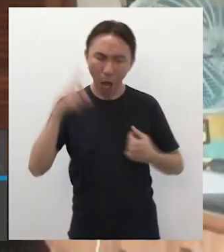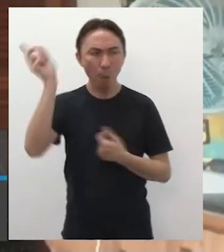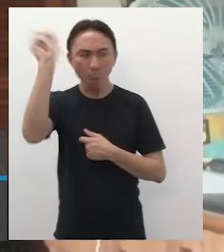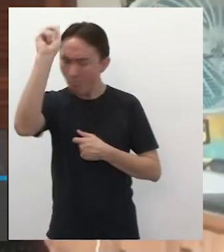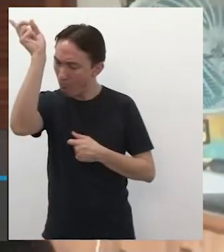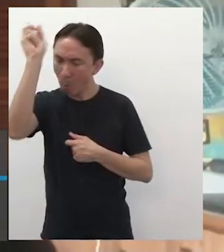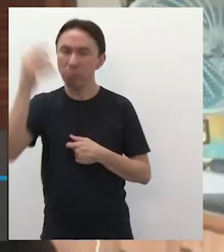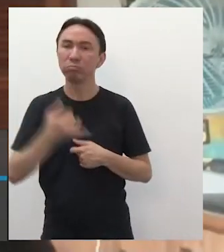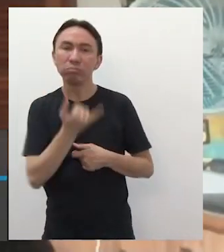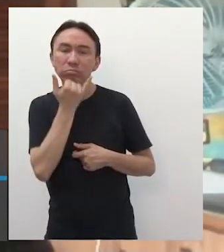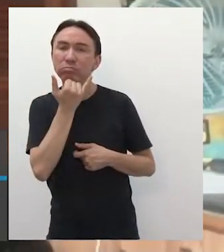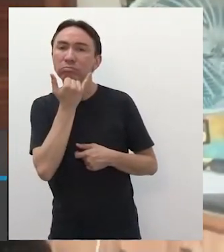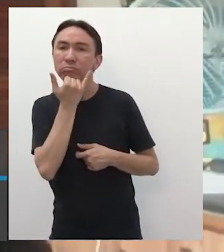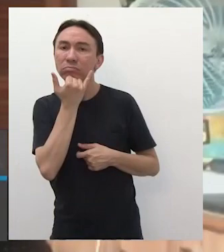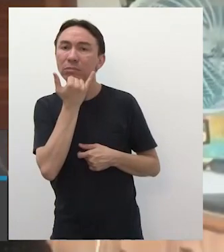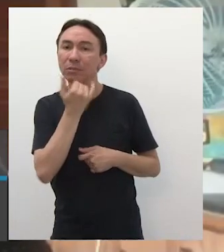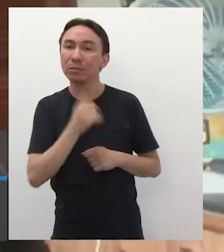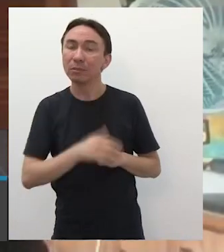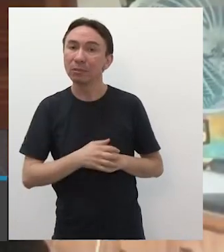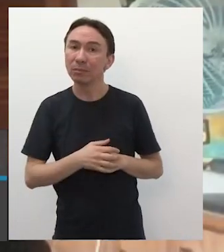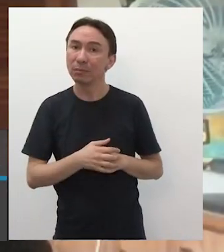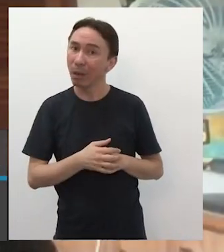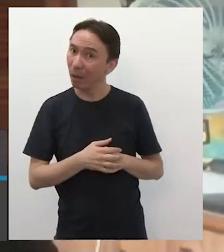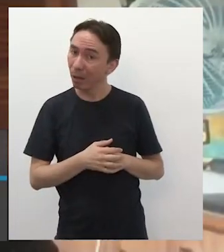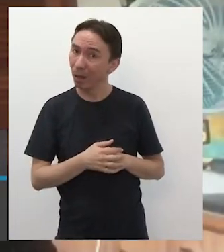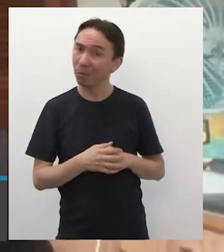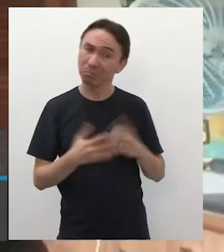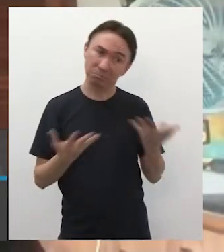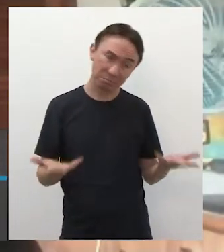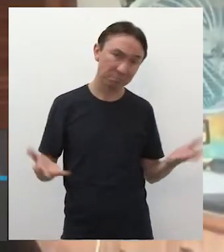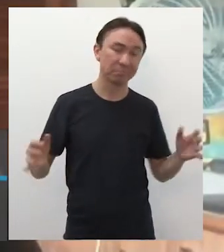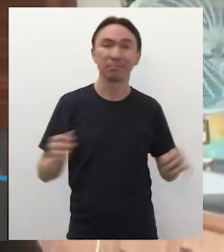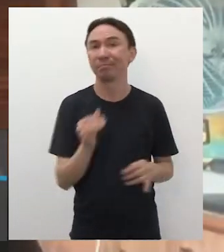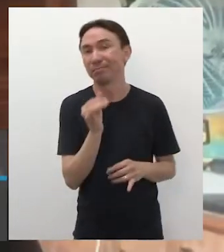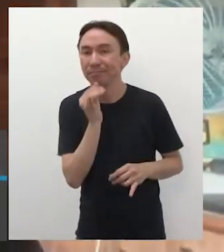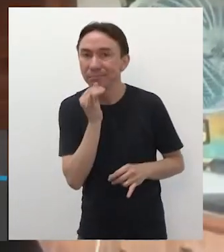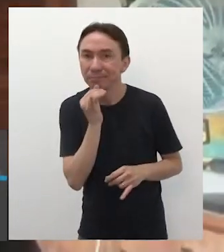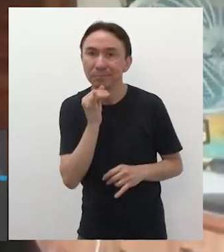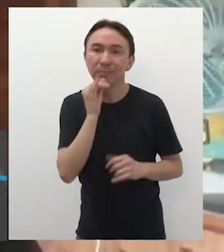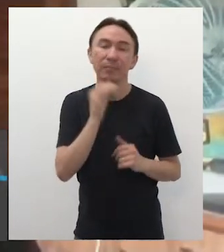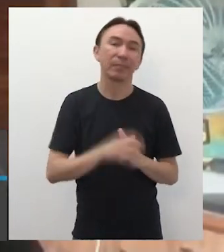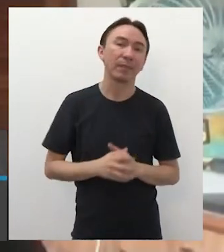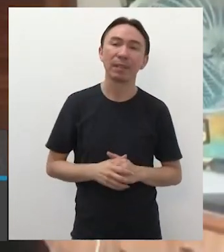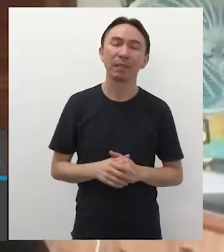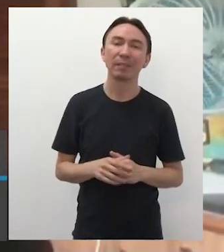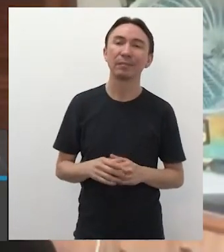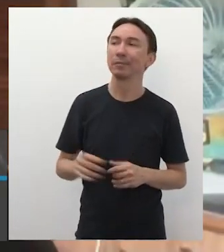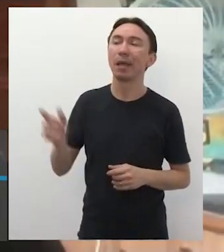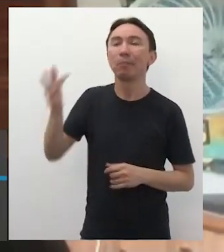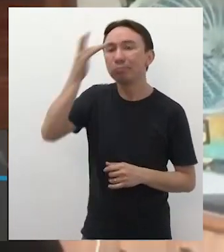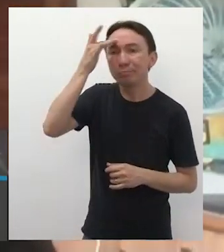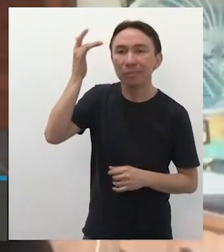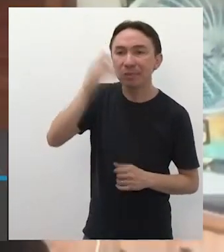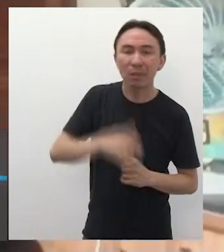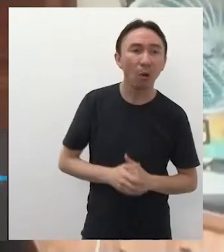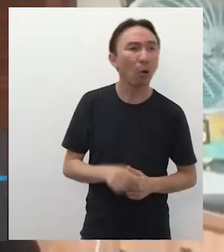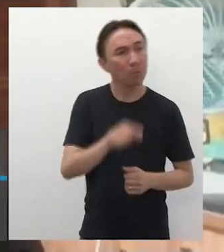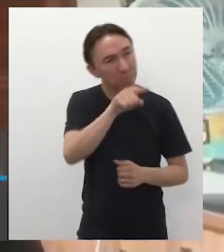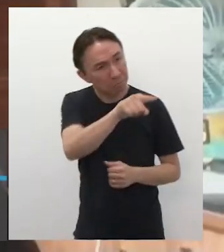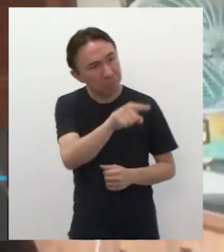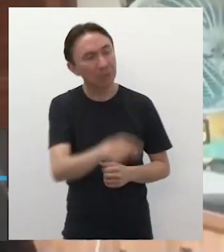defesa, né? Ou até de não concordância. Então, por exemplo, se a Silene fala assim, Flávia, você é